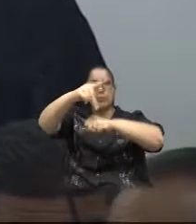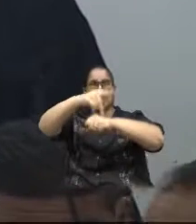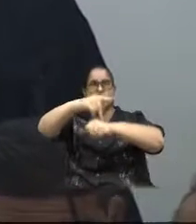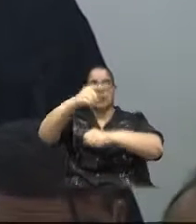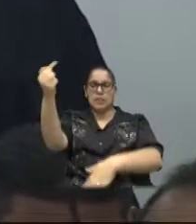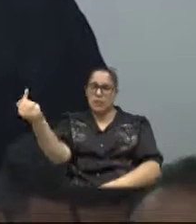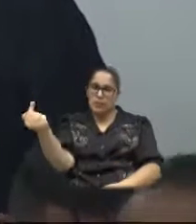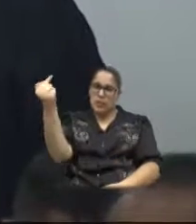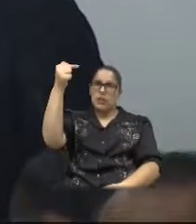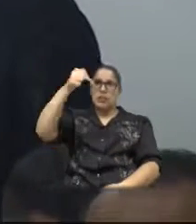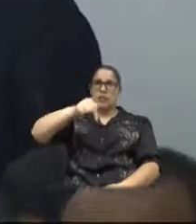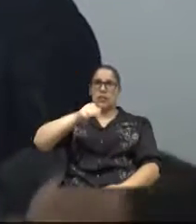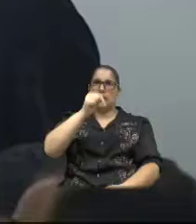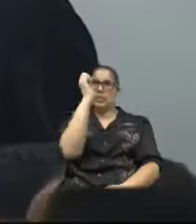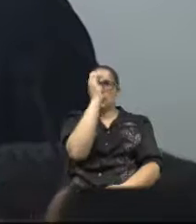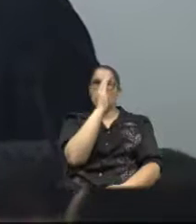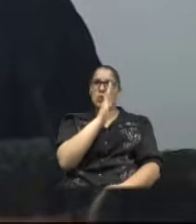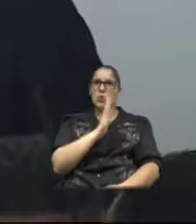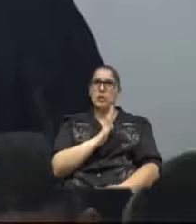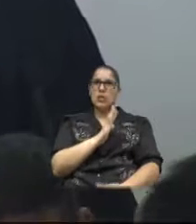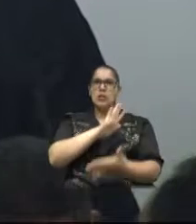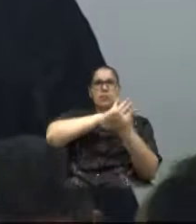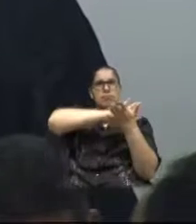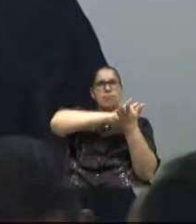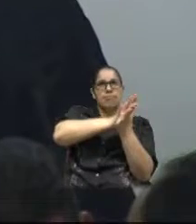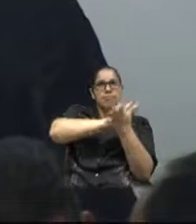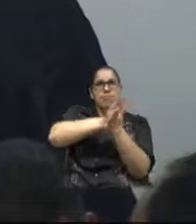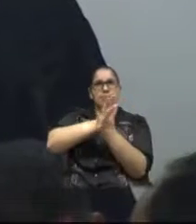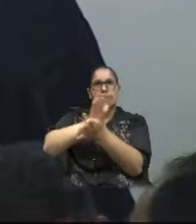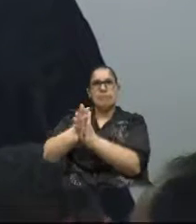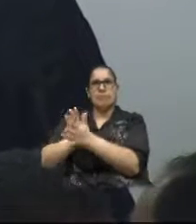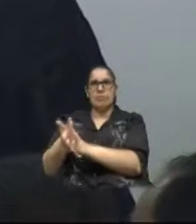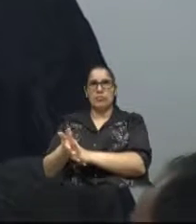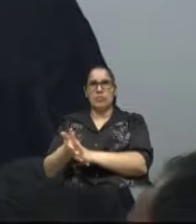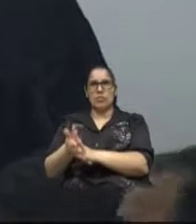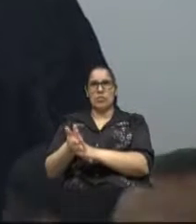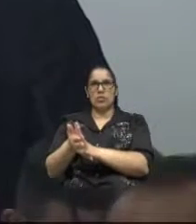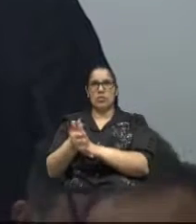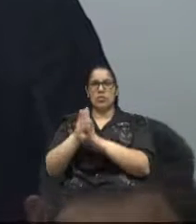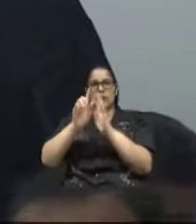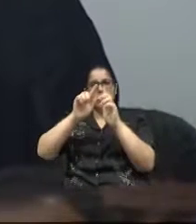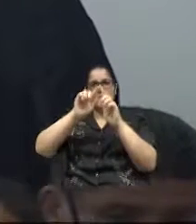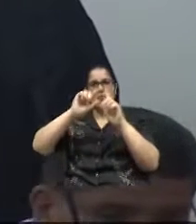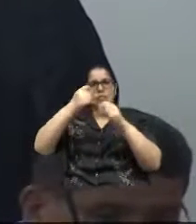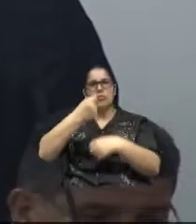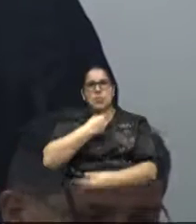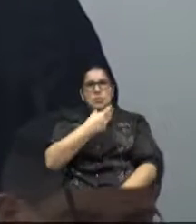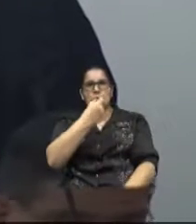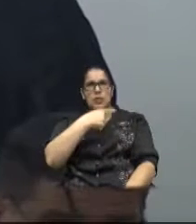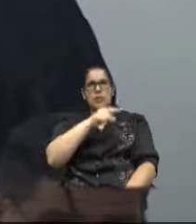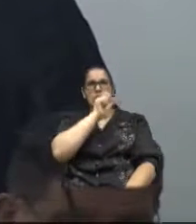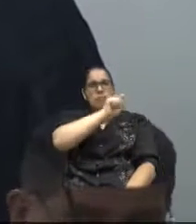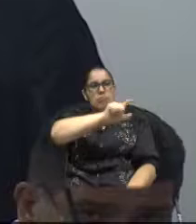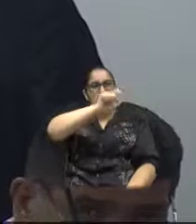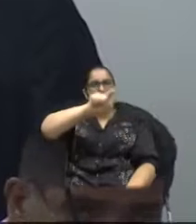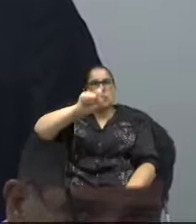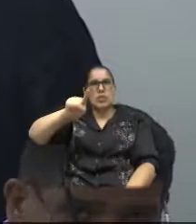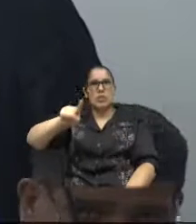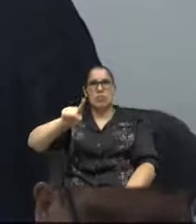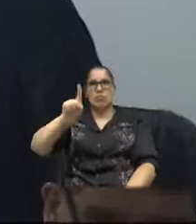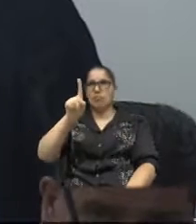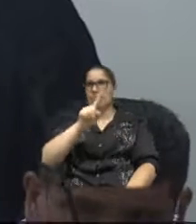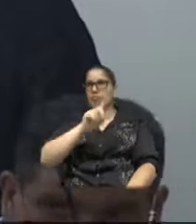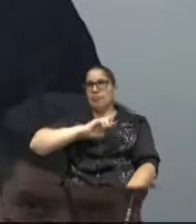a desonrar e a ofender a todos nós. E essa arte não é uma